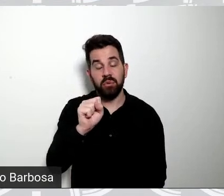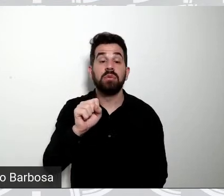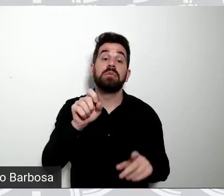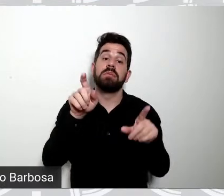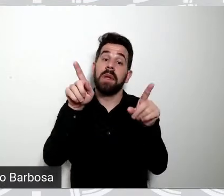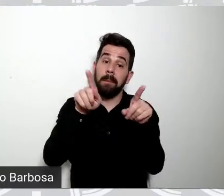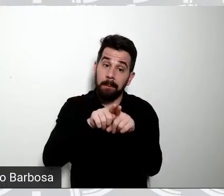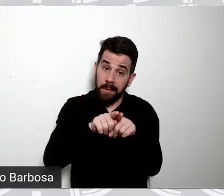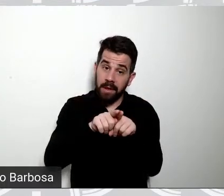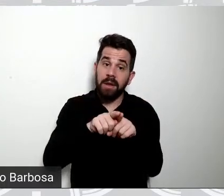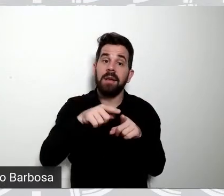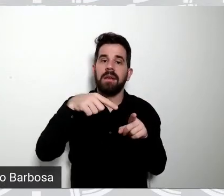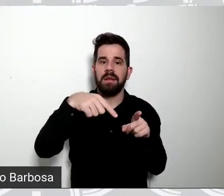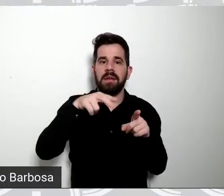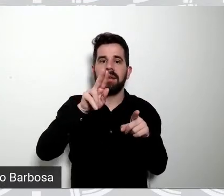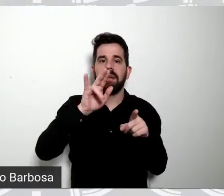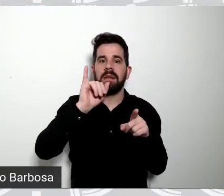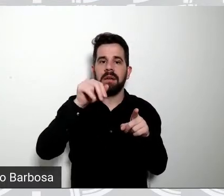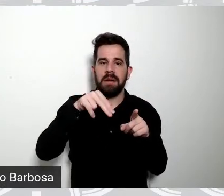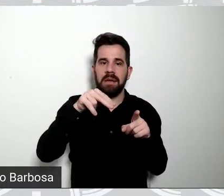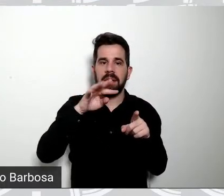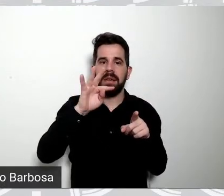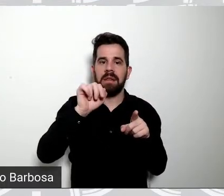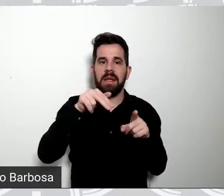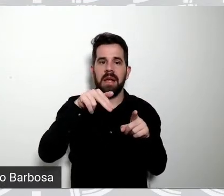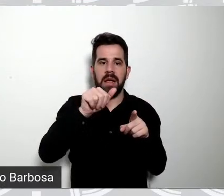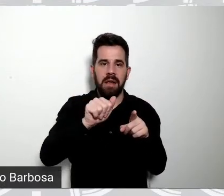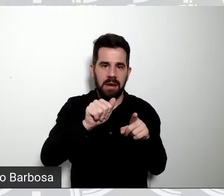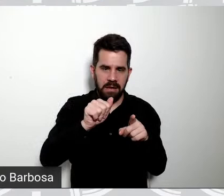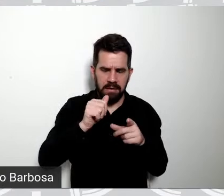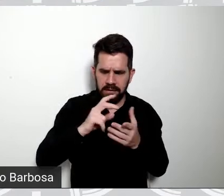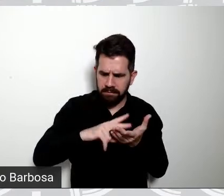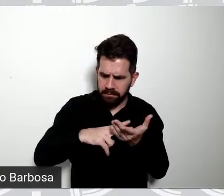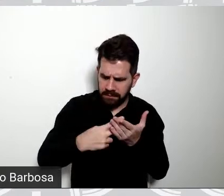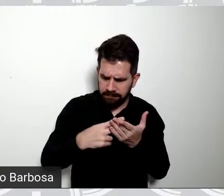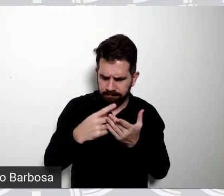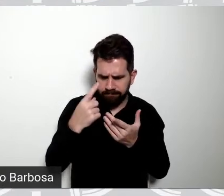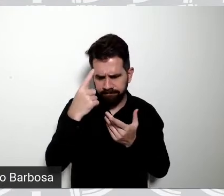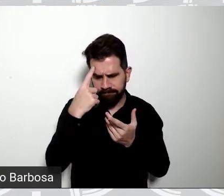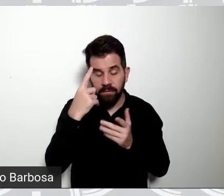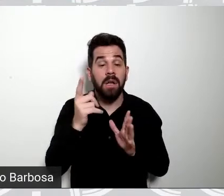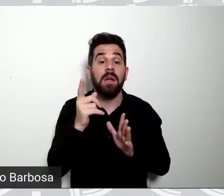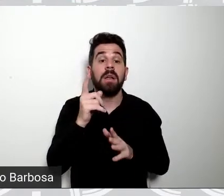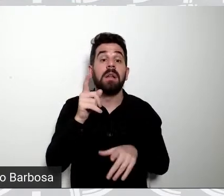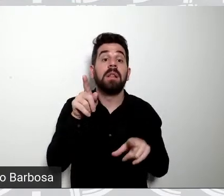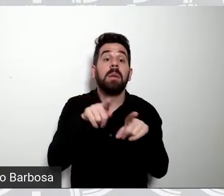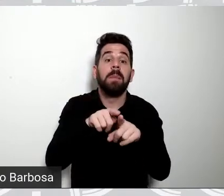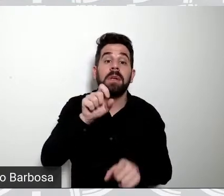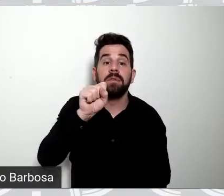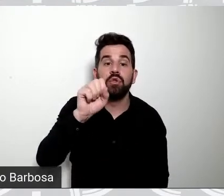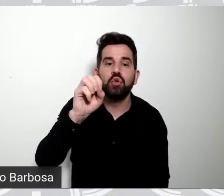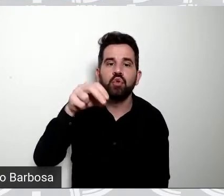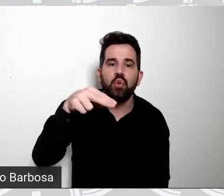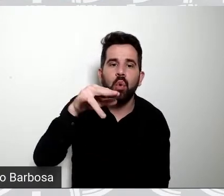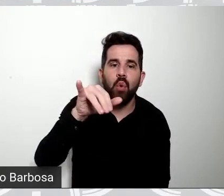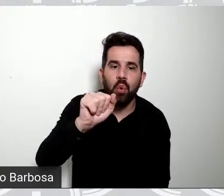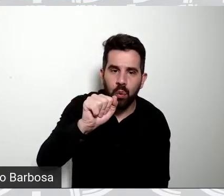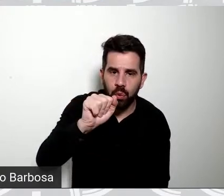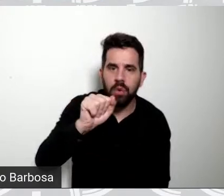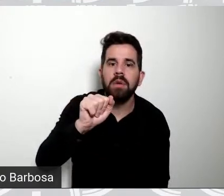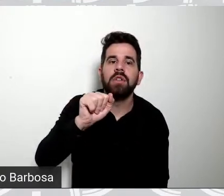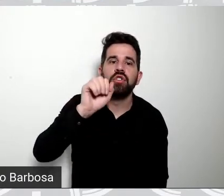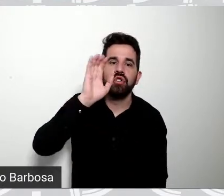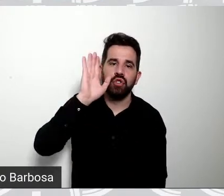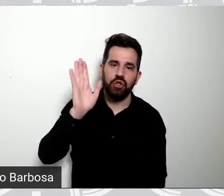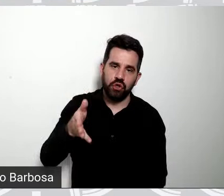Quintana, tradutor. Estou esquecendo aqui, gente. A Sônia Fernandes, que já é doutora